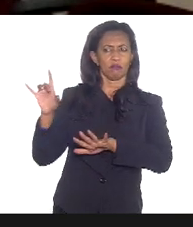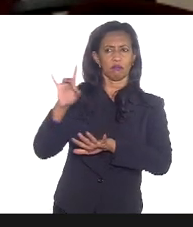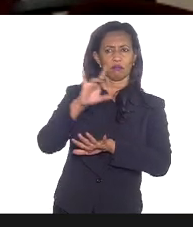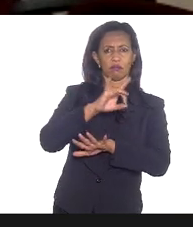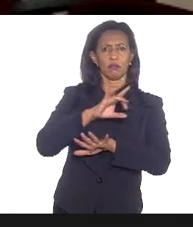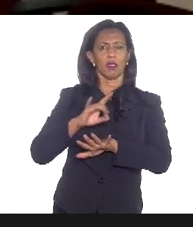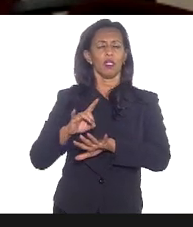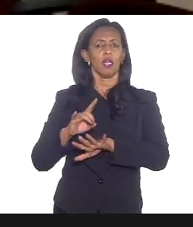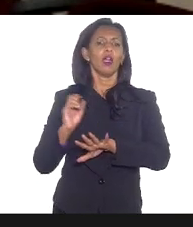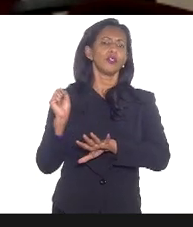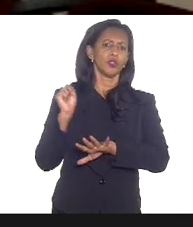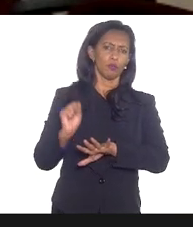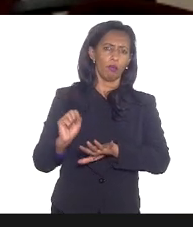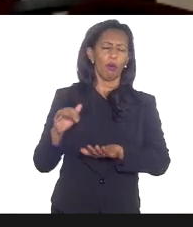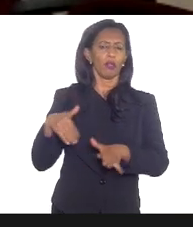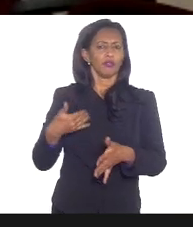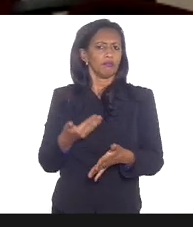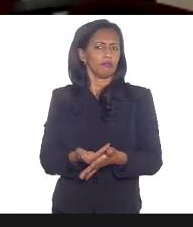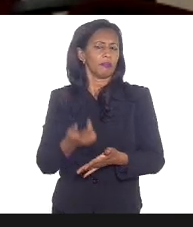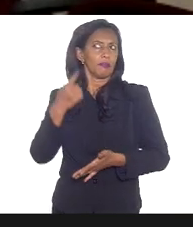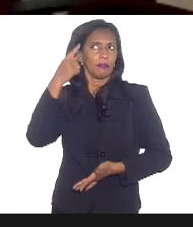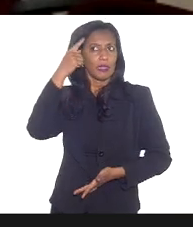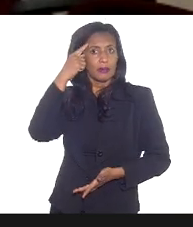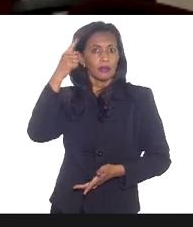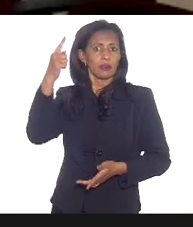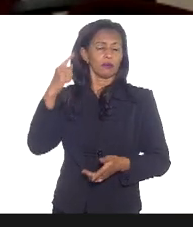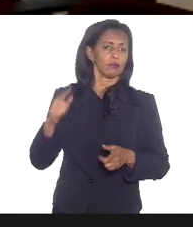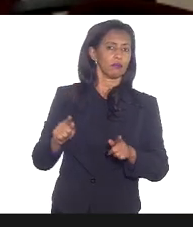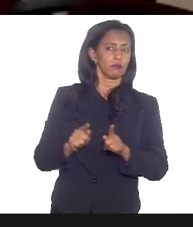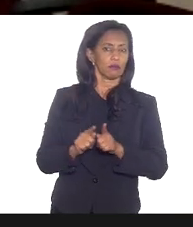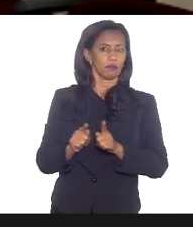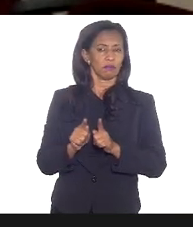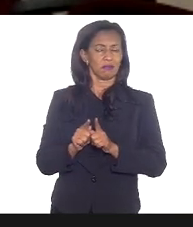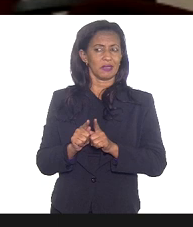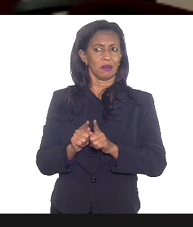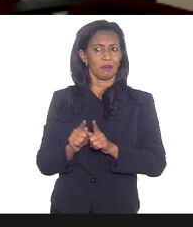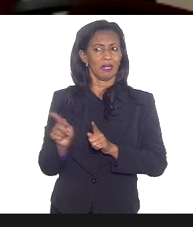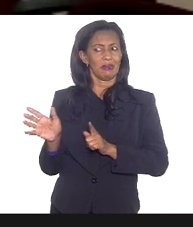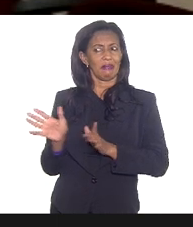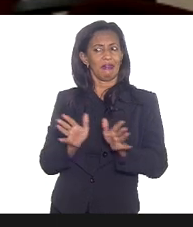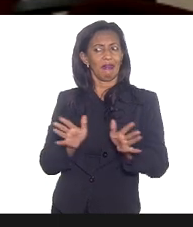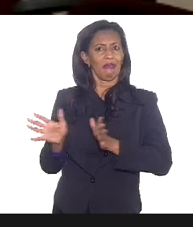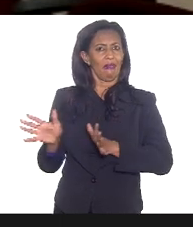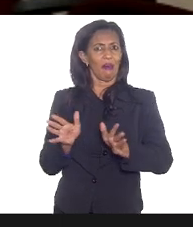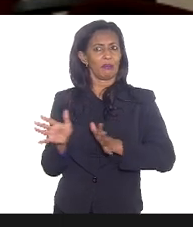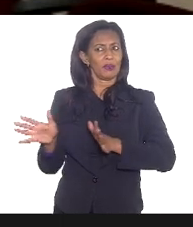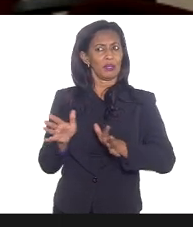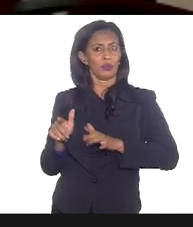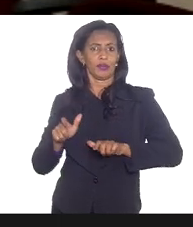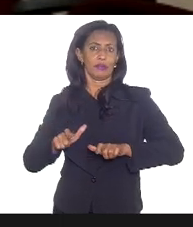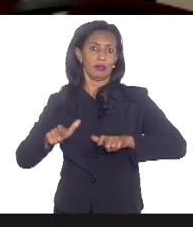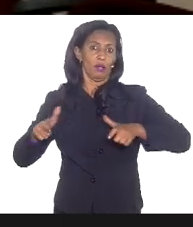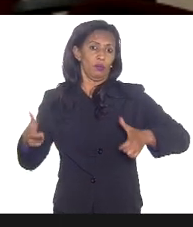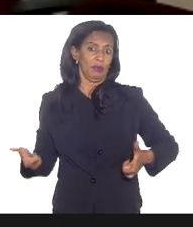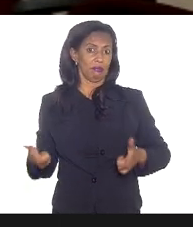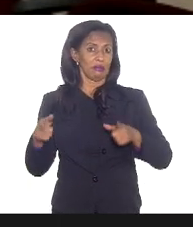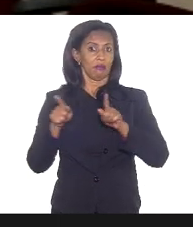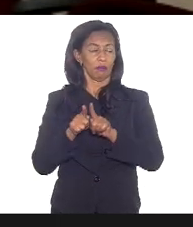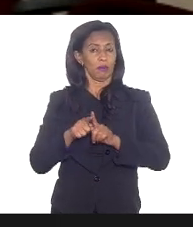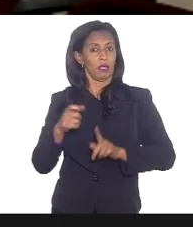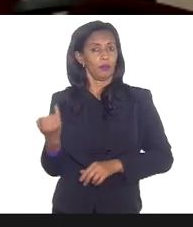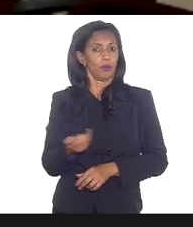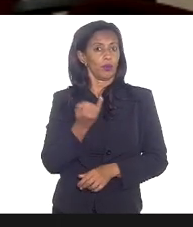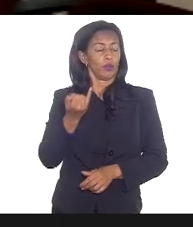pode até e pensando, né, em alternativas, ampliando as alternativas, acho muito